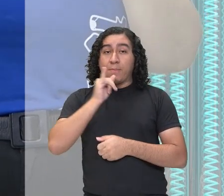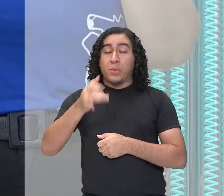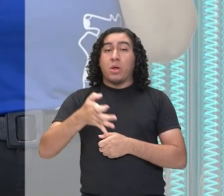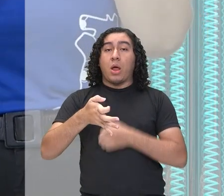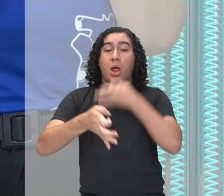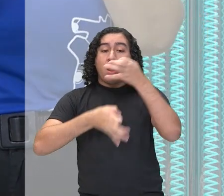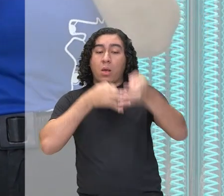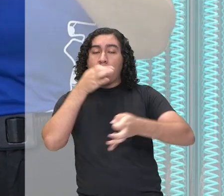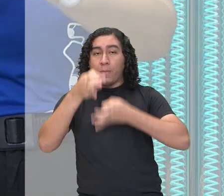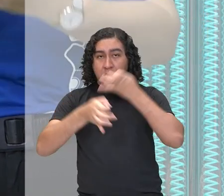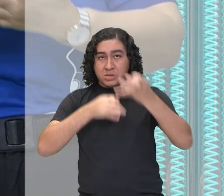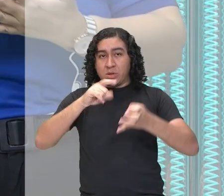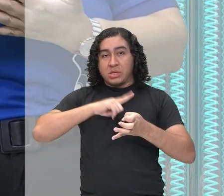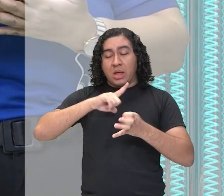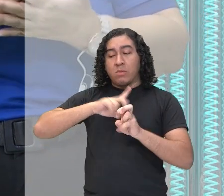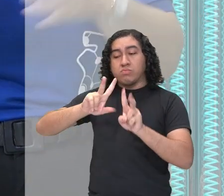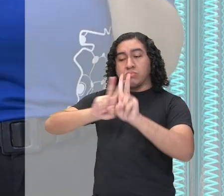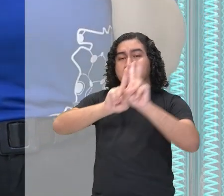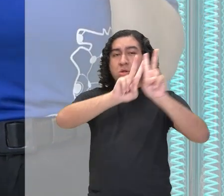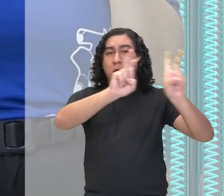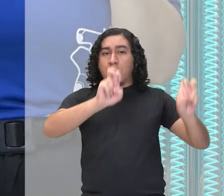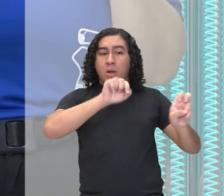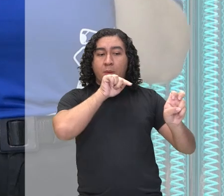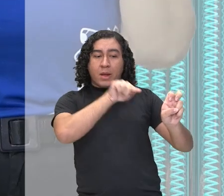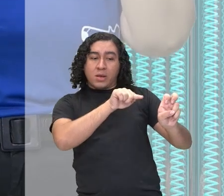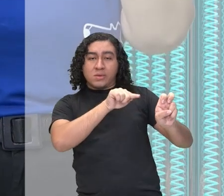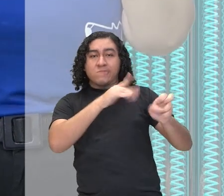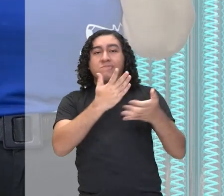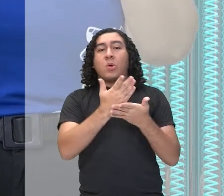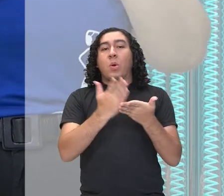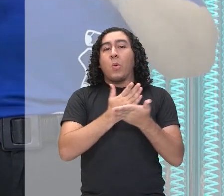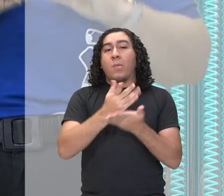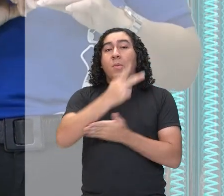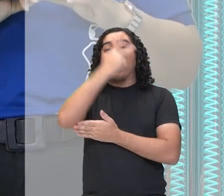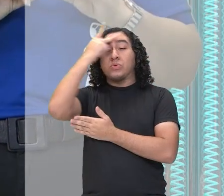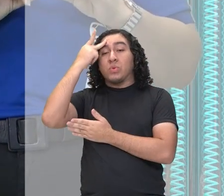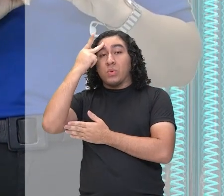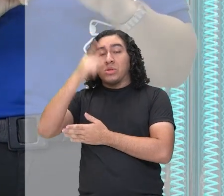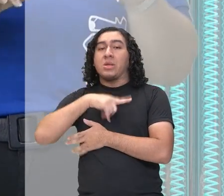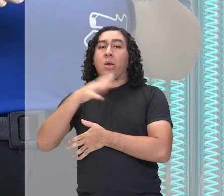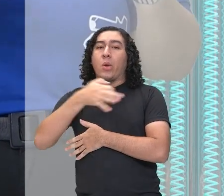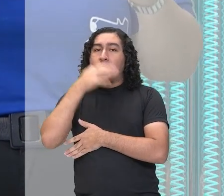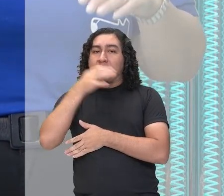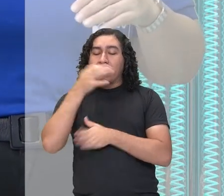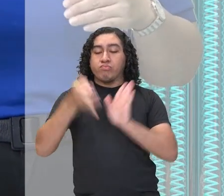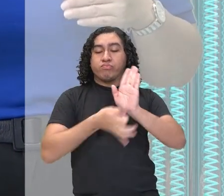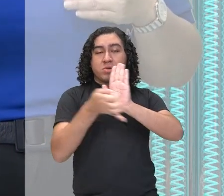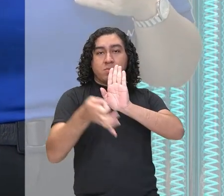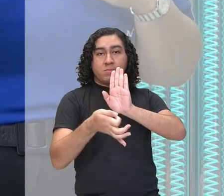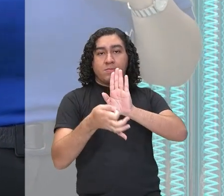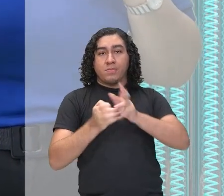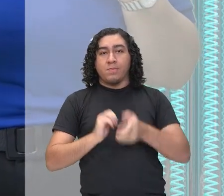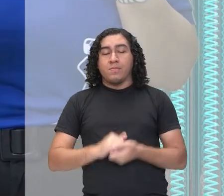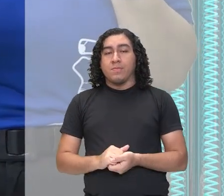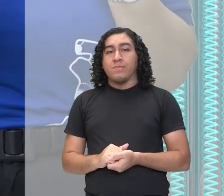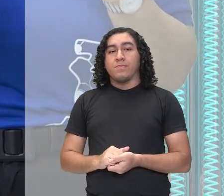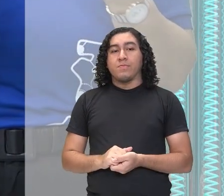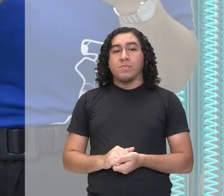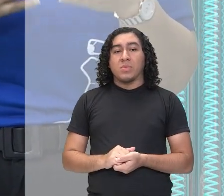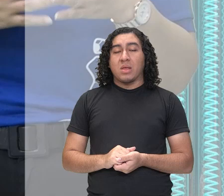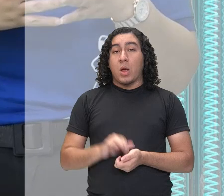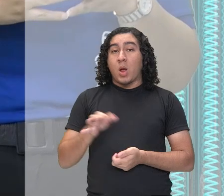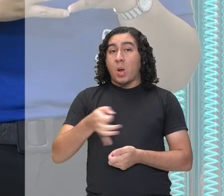porque sobre essa questão controversa, o articulista emitiu uma opinião. E essa opinião